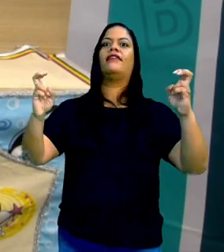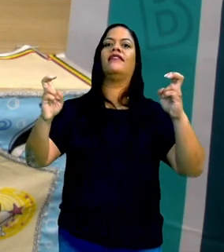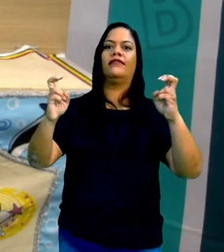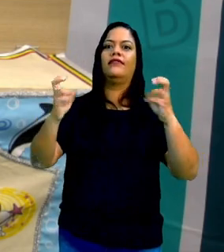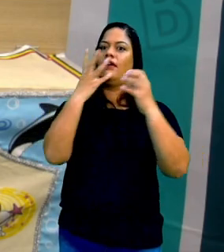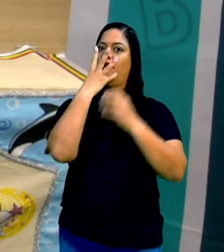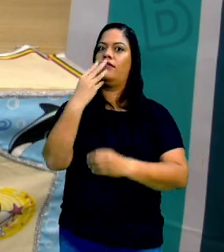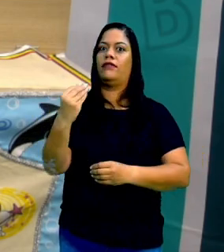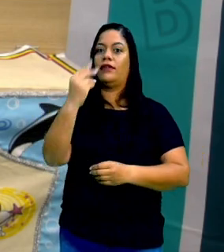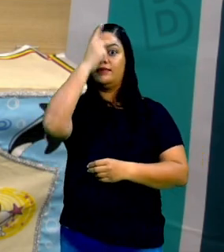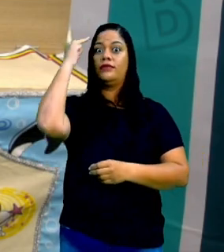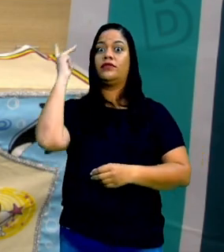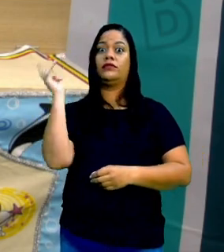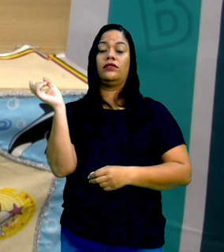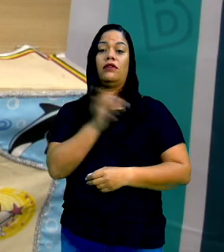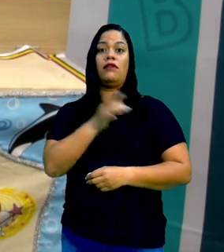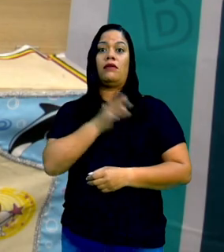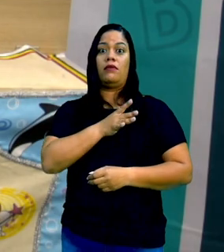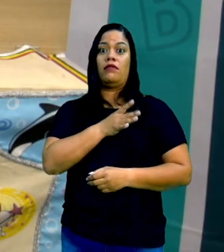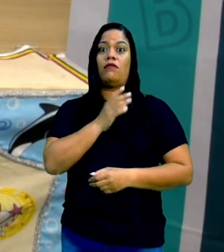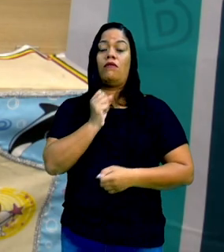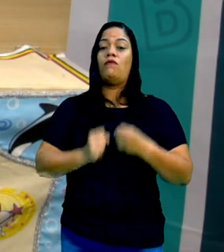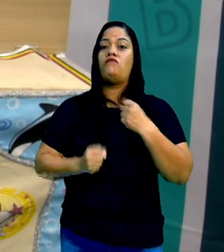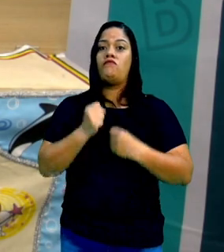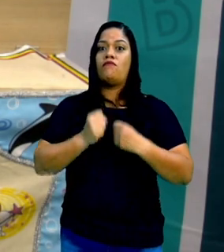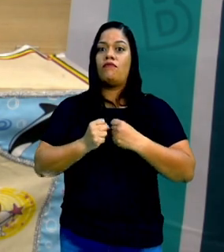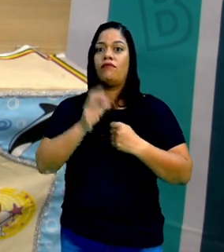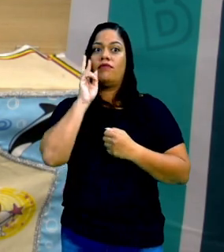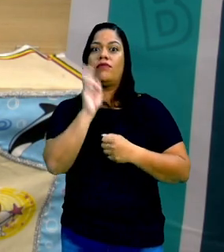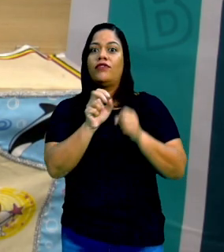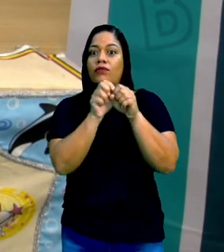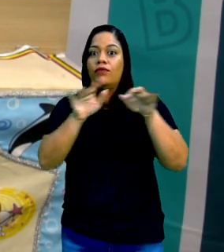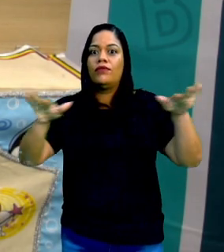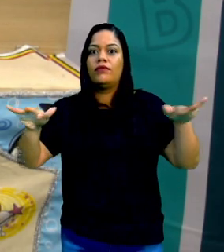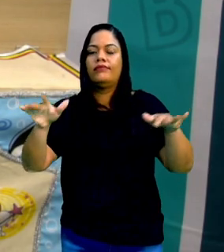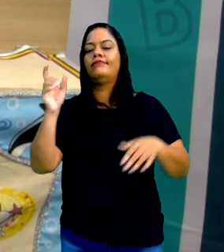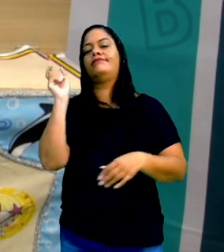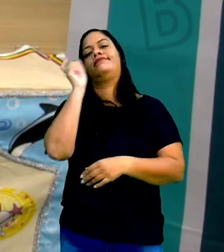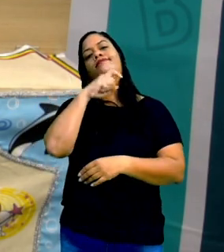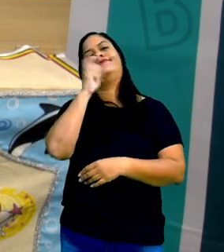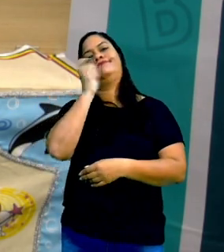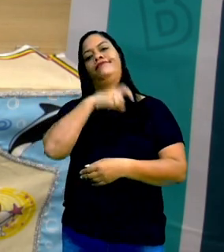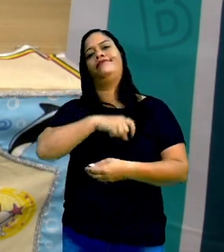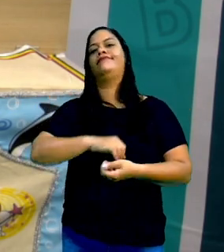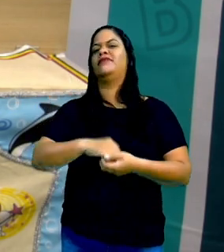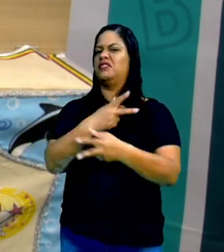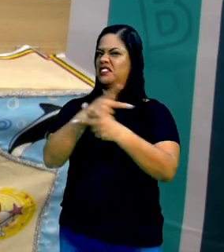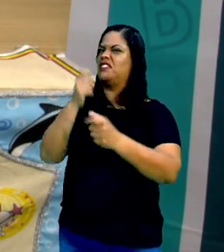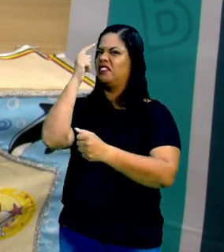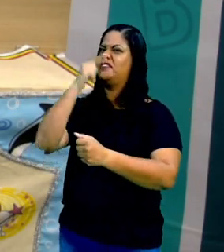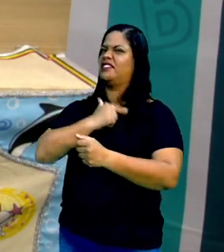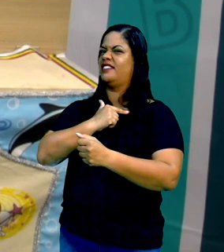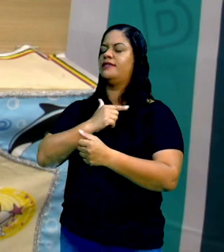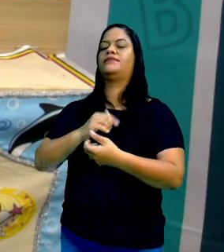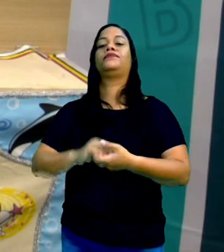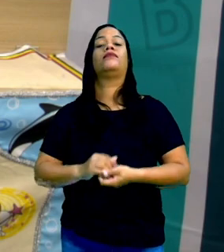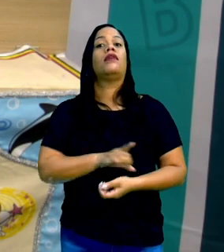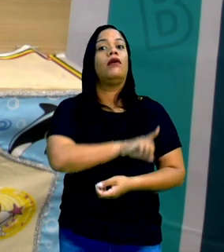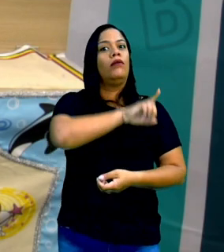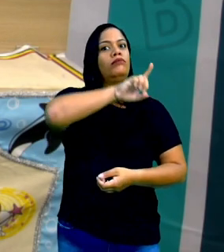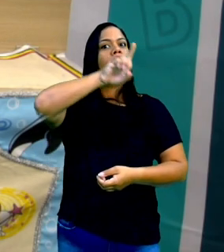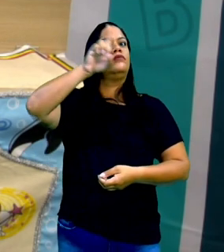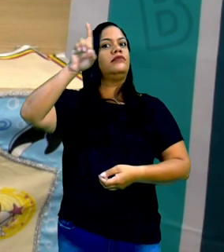lobo. Quando o povo corria para ver, era mentira. Mentira. Mas um certo